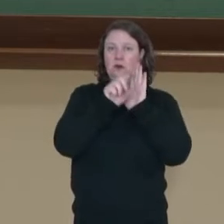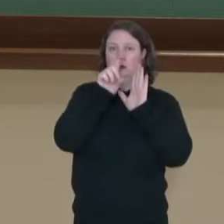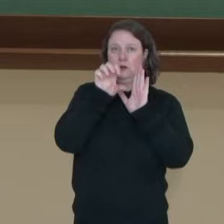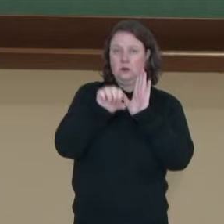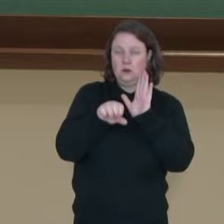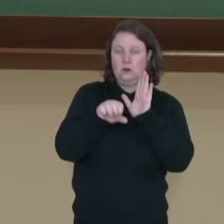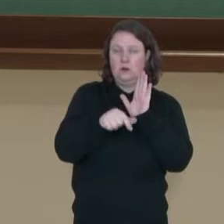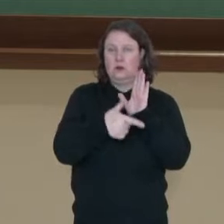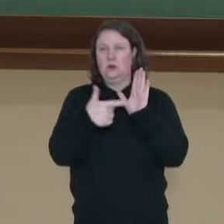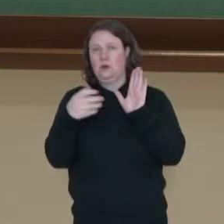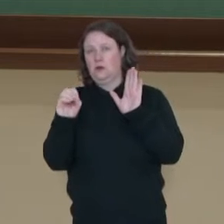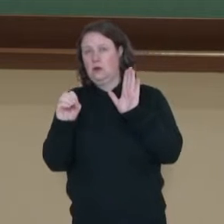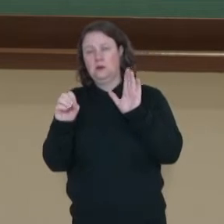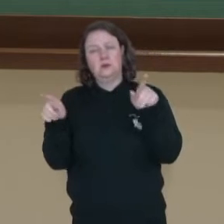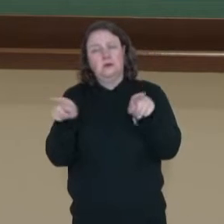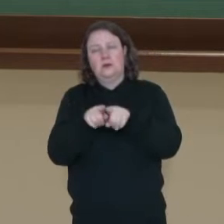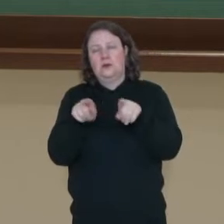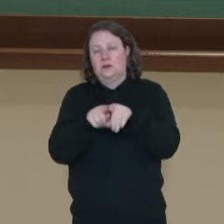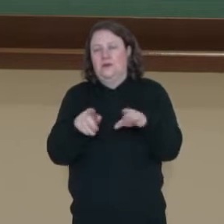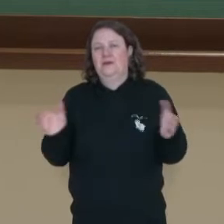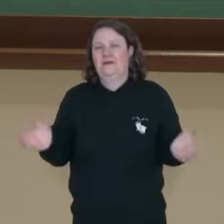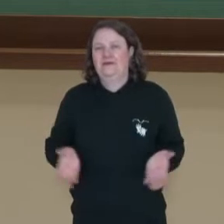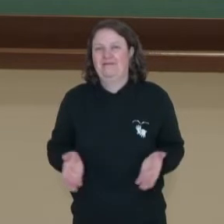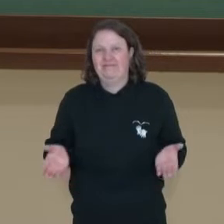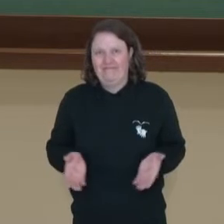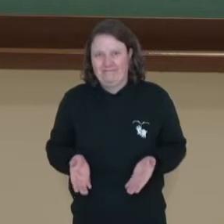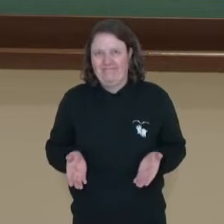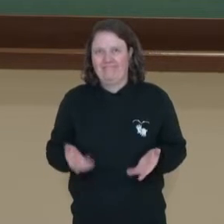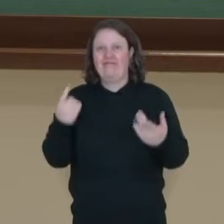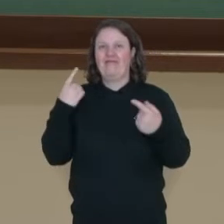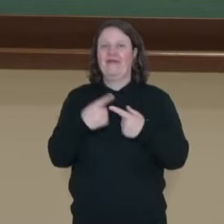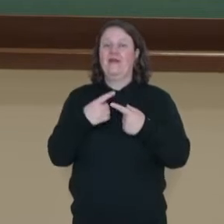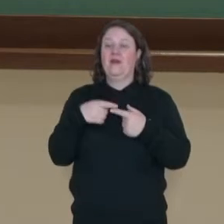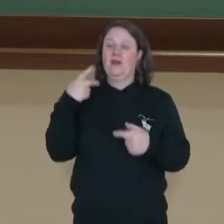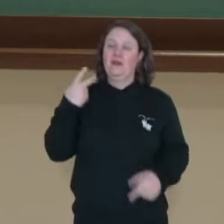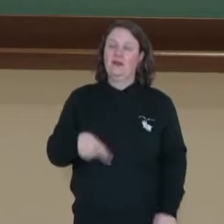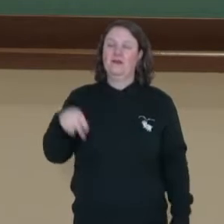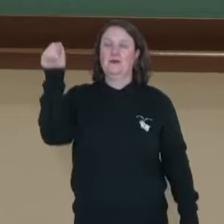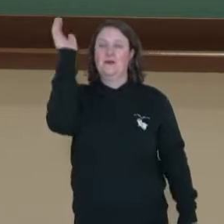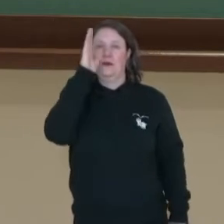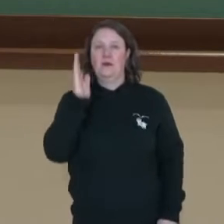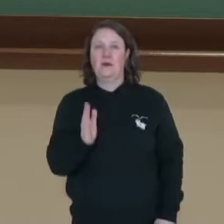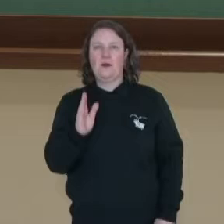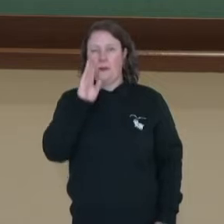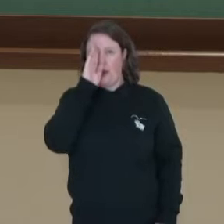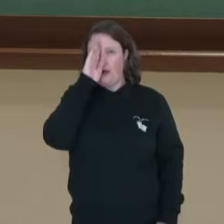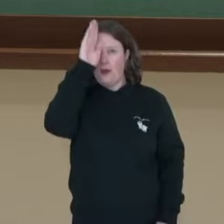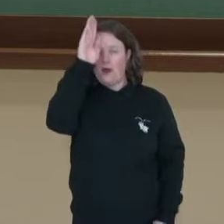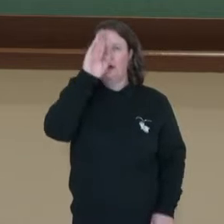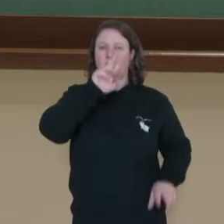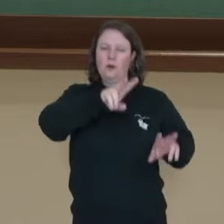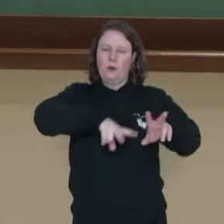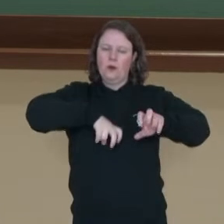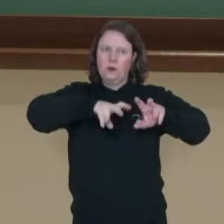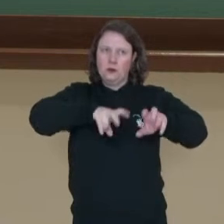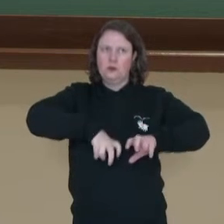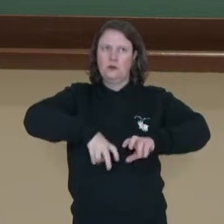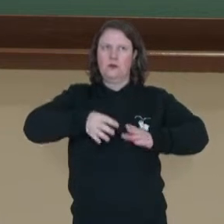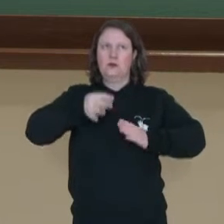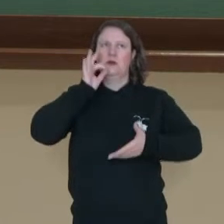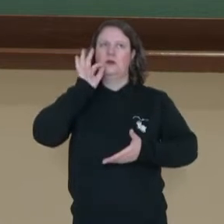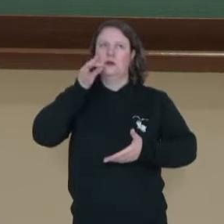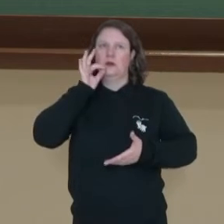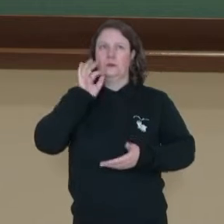XX e nos dias de hoje, né? O Brasil aí sendo um dos principais produtores mundiais de café, né? E